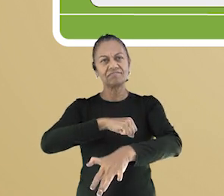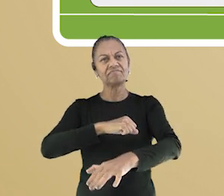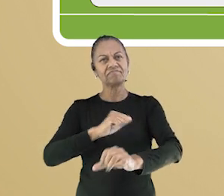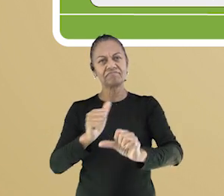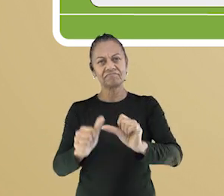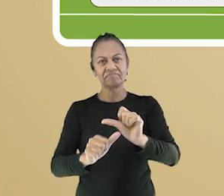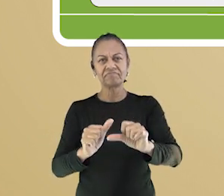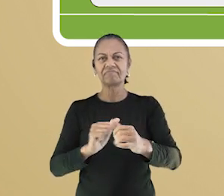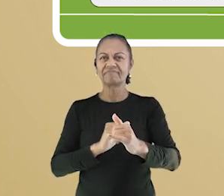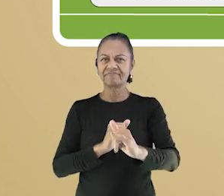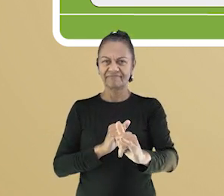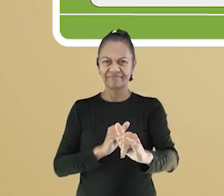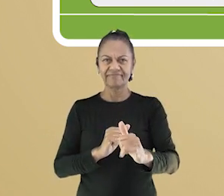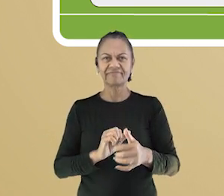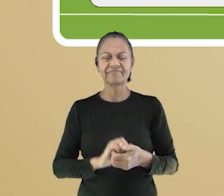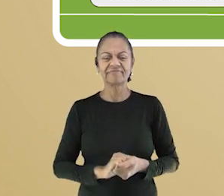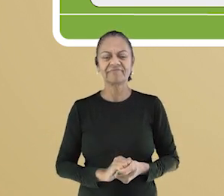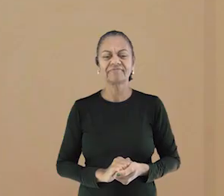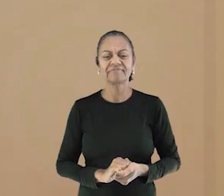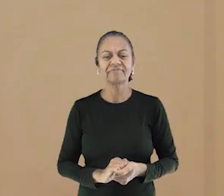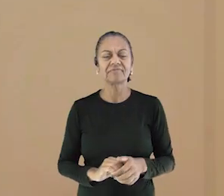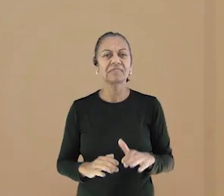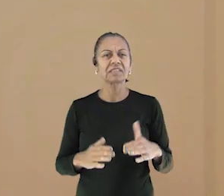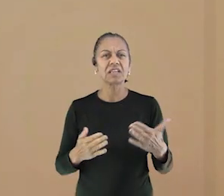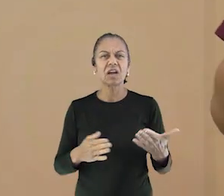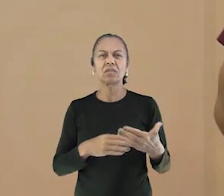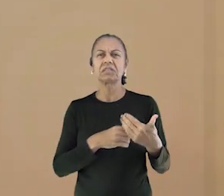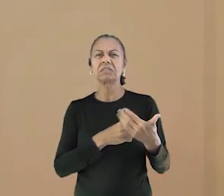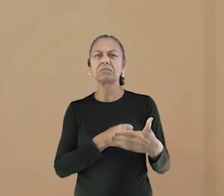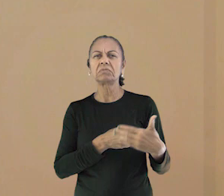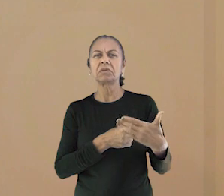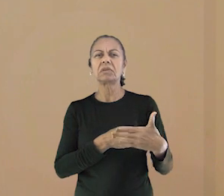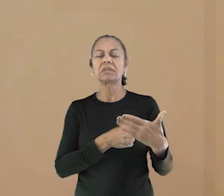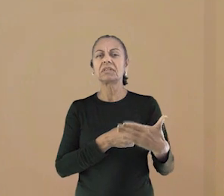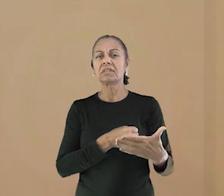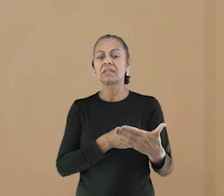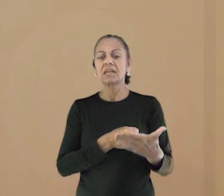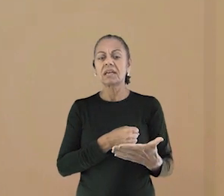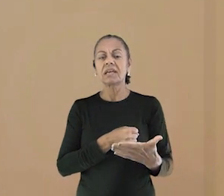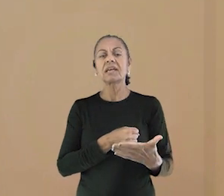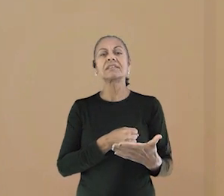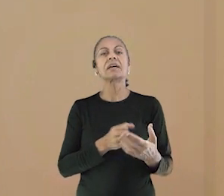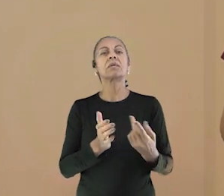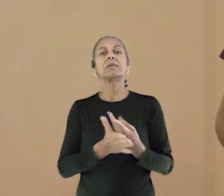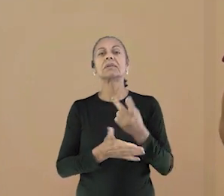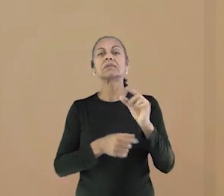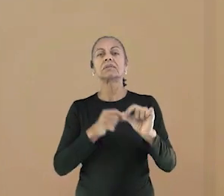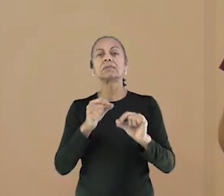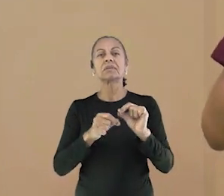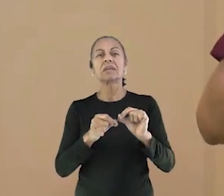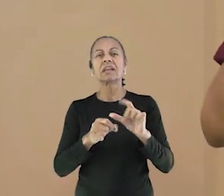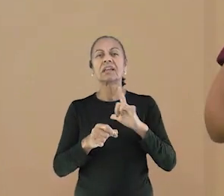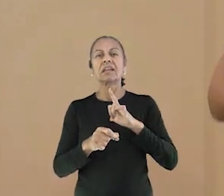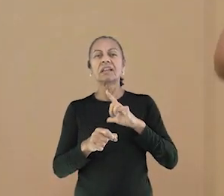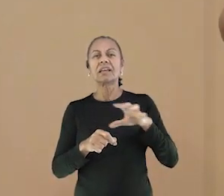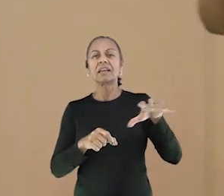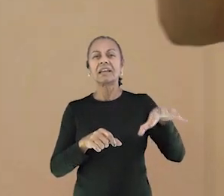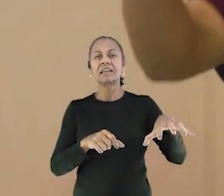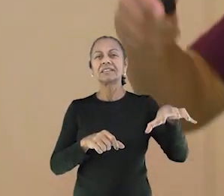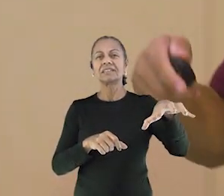tenha a queda e faça as turbinas girar, né? No entanto, esse processo causa a inundação de